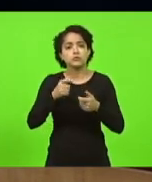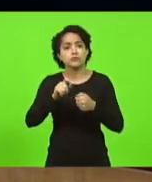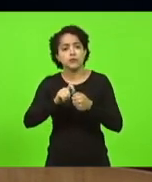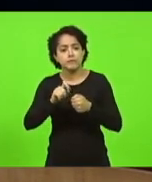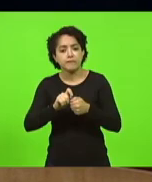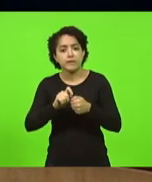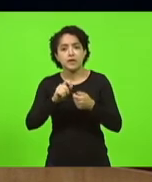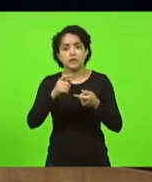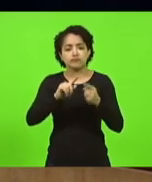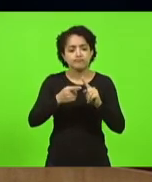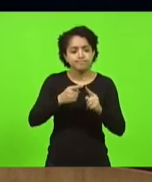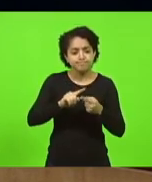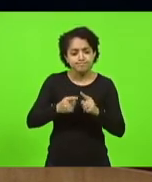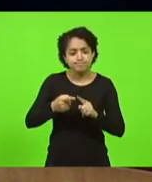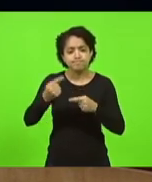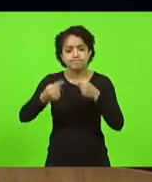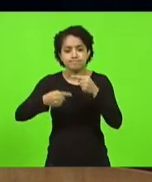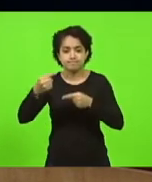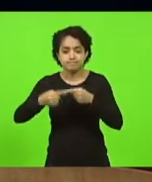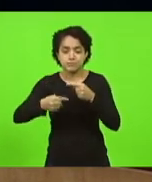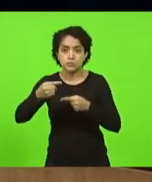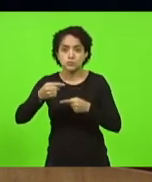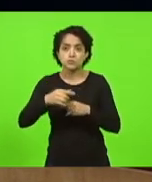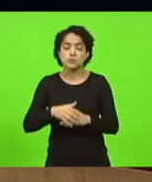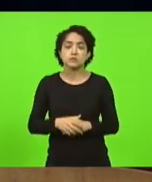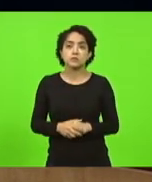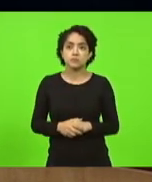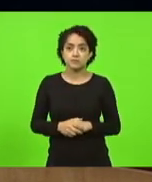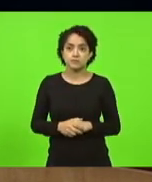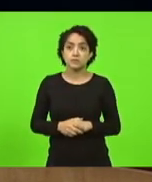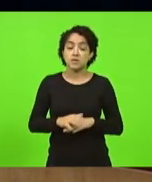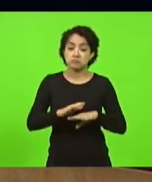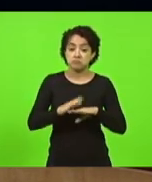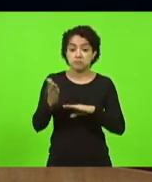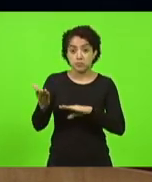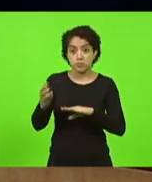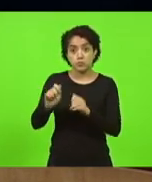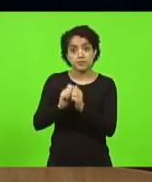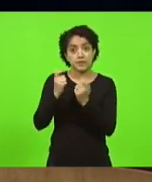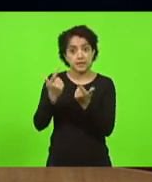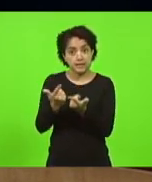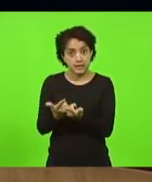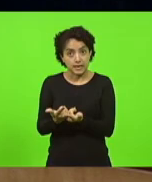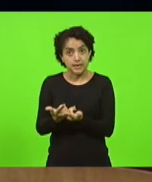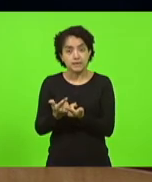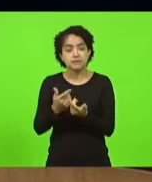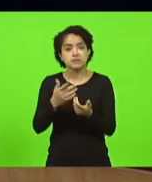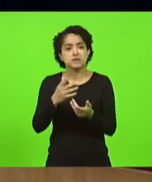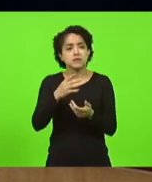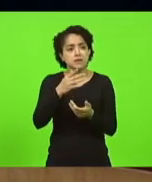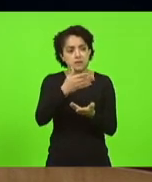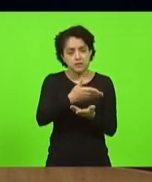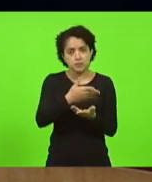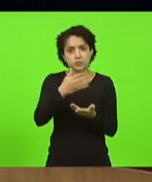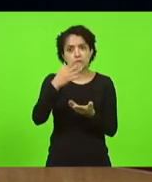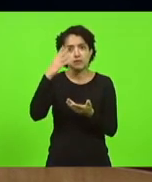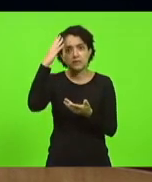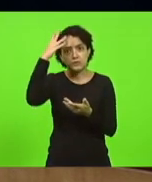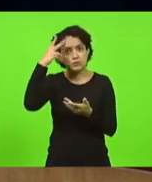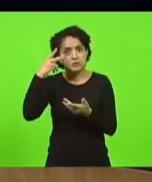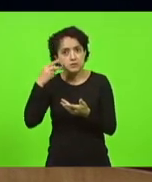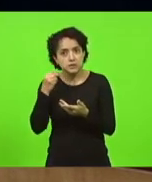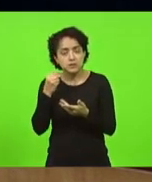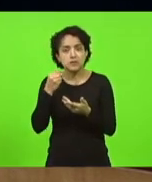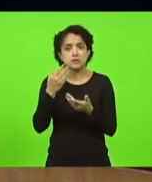negociação, de discussão, inclusive por essa casa, amplamente, deputada Luciana e deputado Cobalcini, deputado